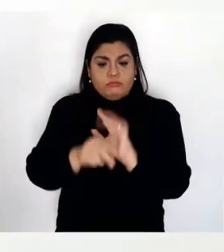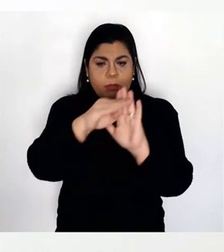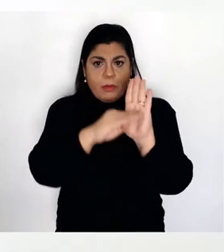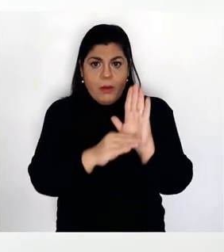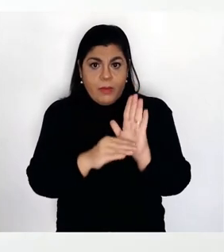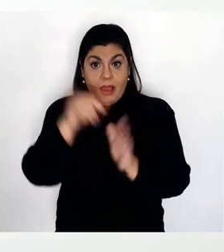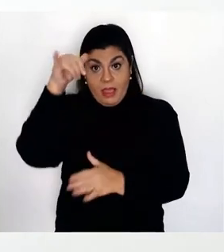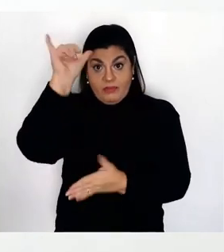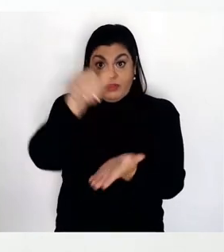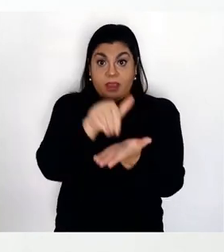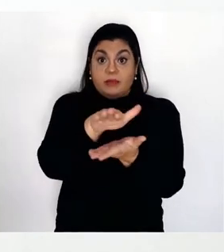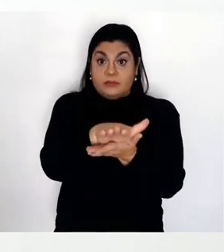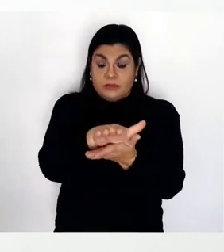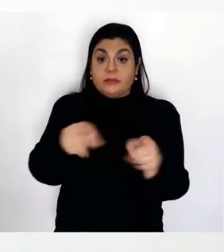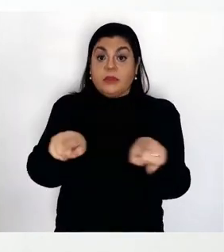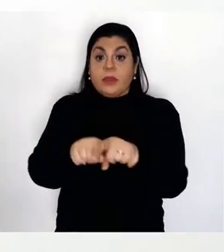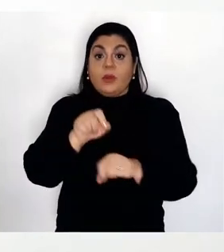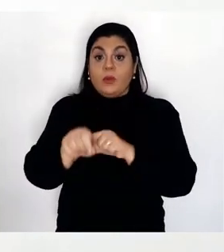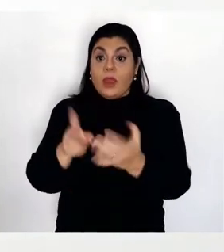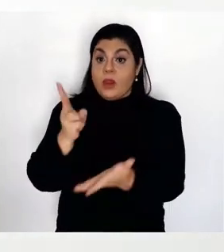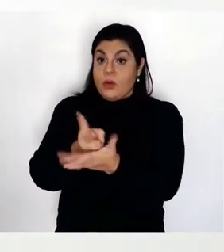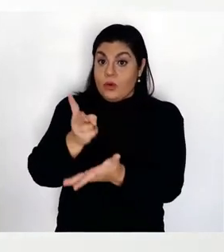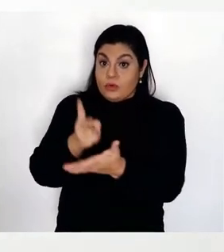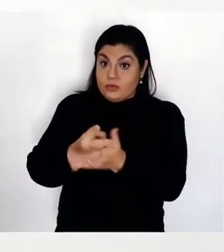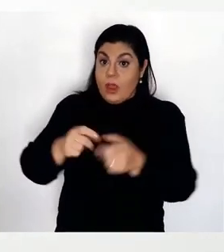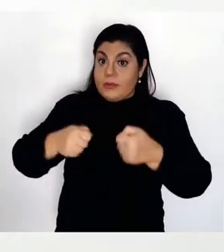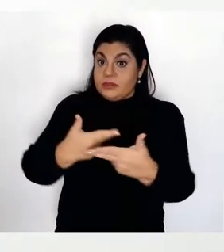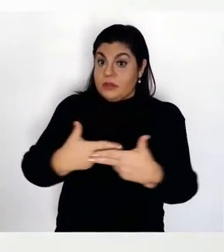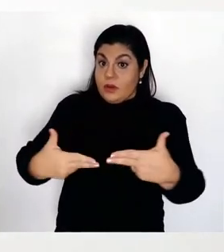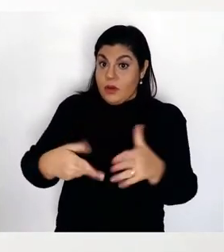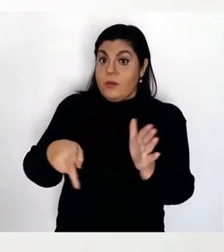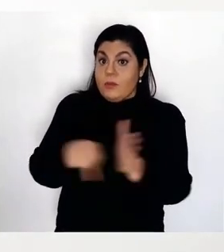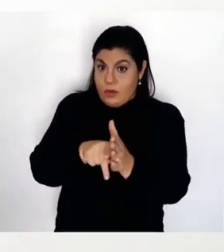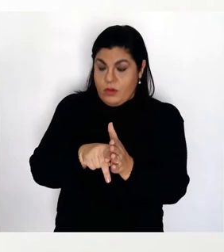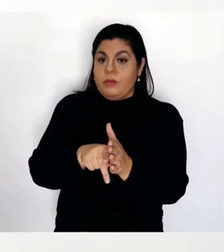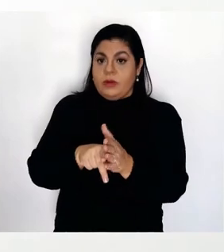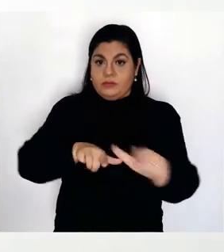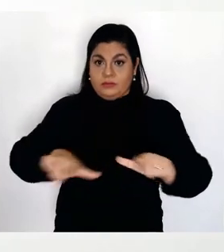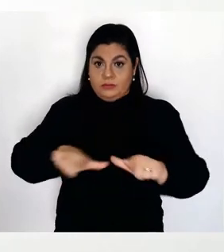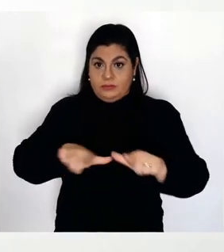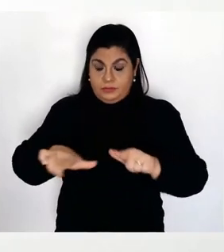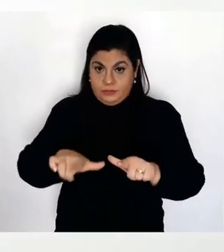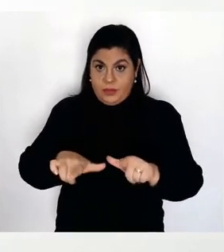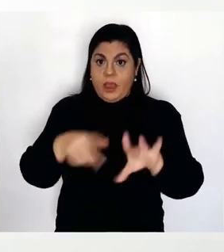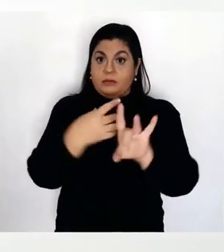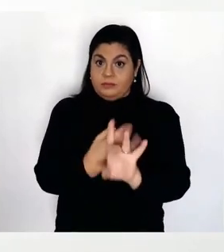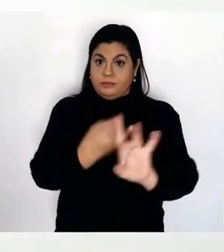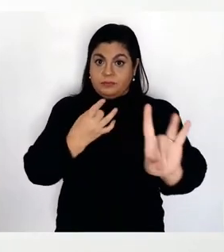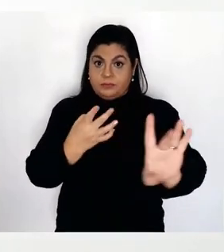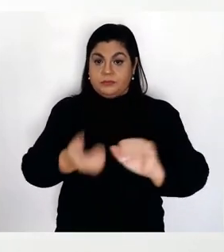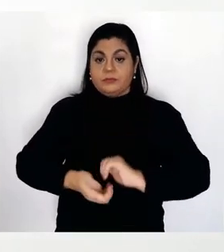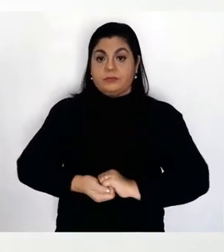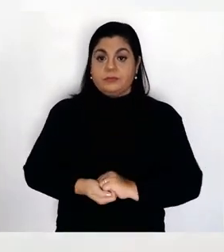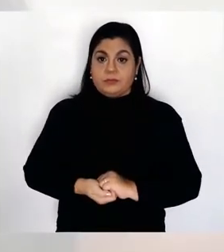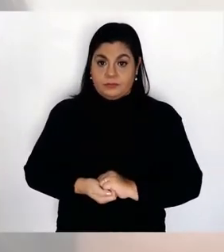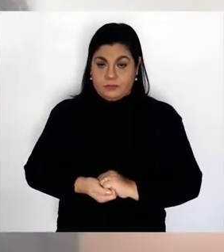medidas que evitem demissões e também buscando manter as condições necessárias para a atuação, mesmo que de